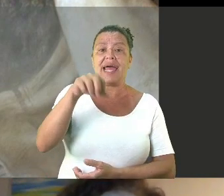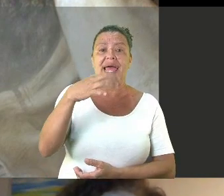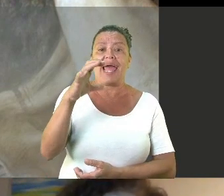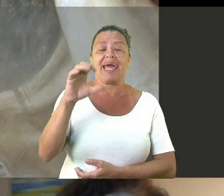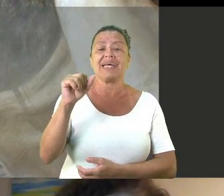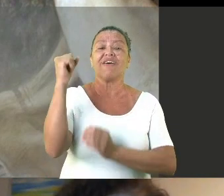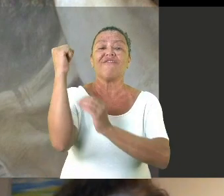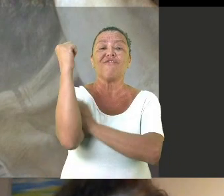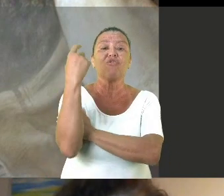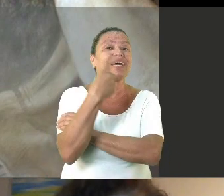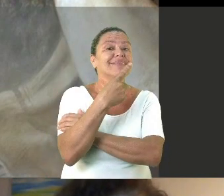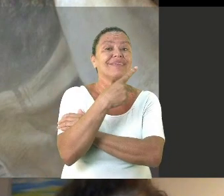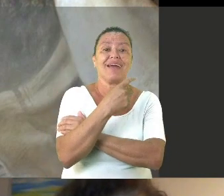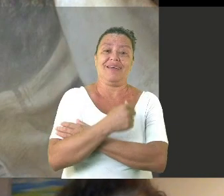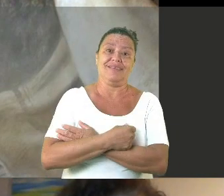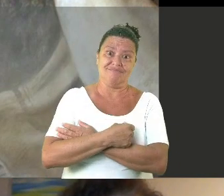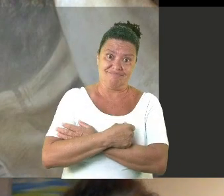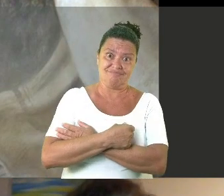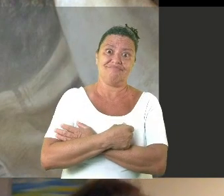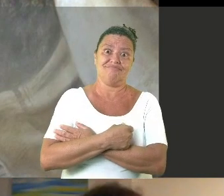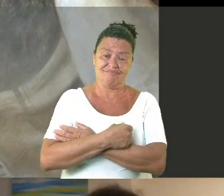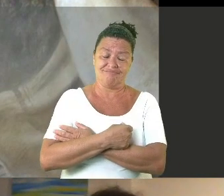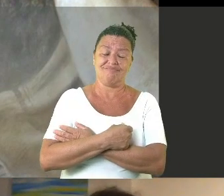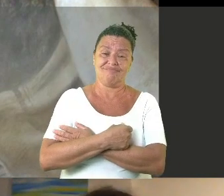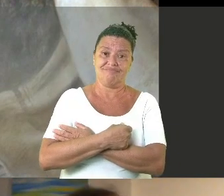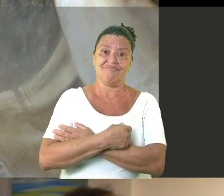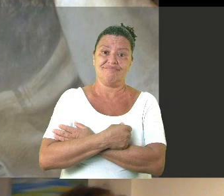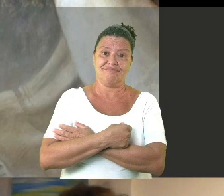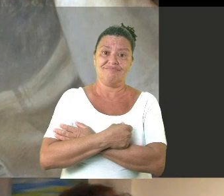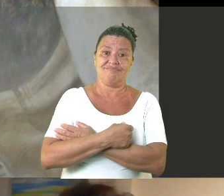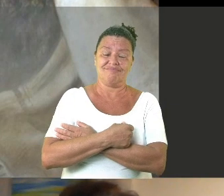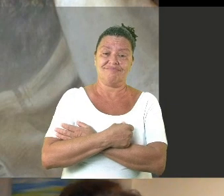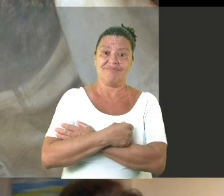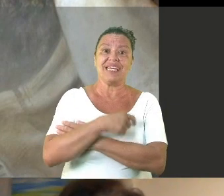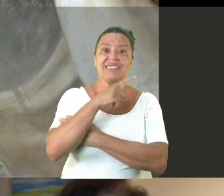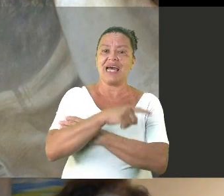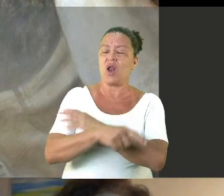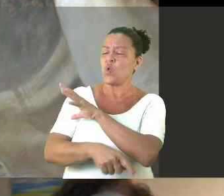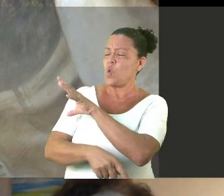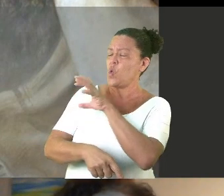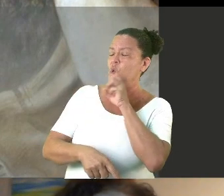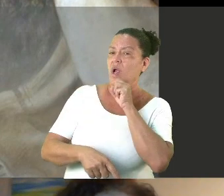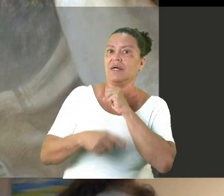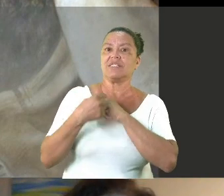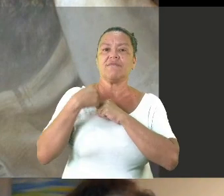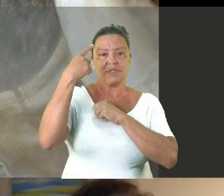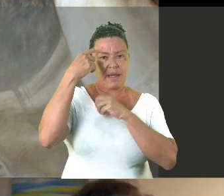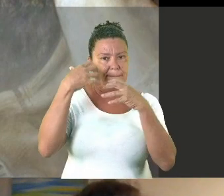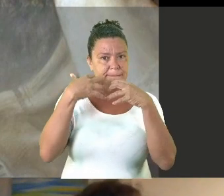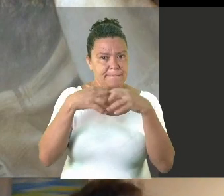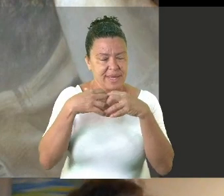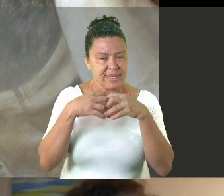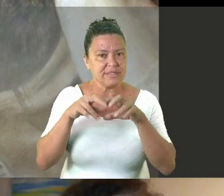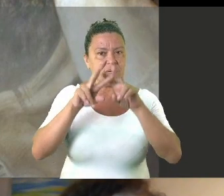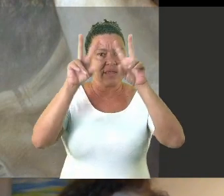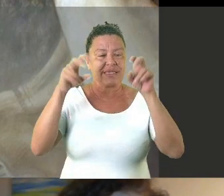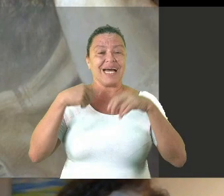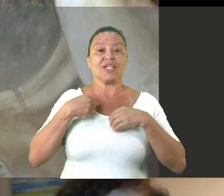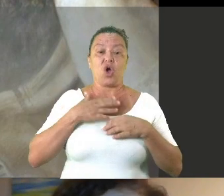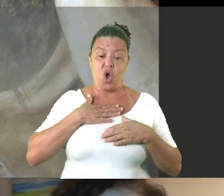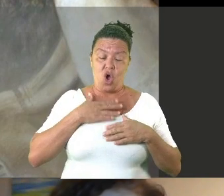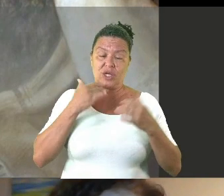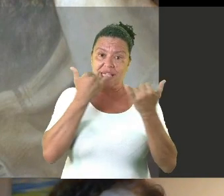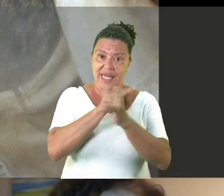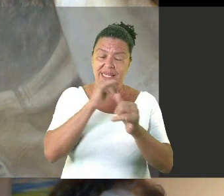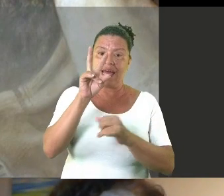força atrativa. Então, se nós voltarmos a nossa reflexão a respeito da nossa energia